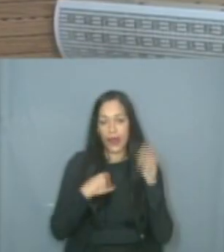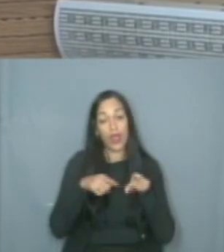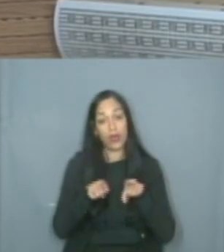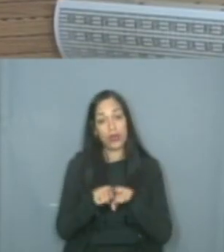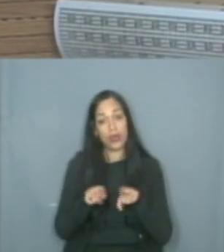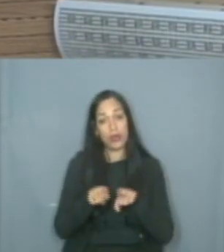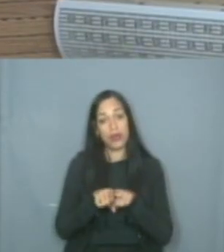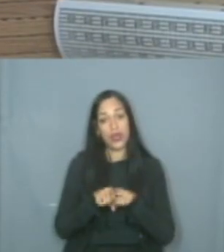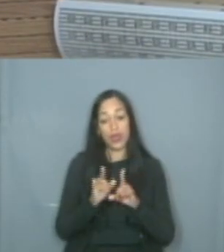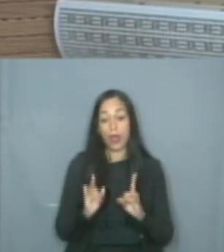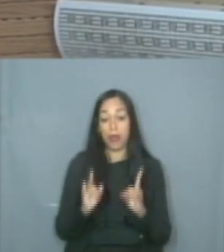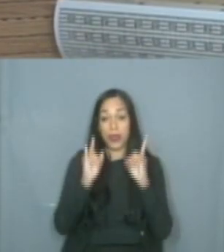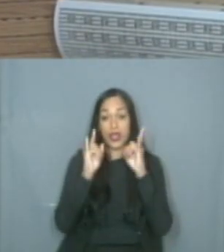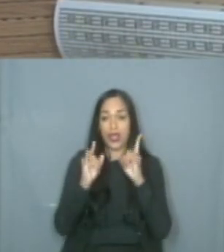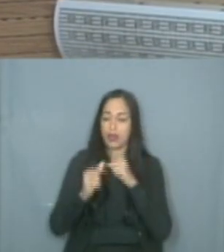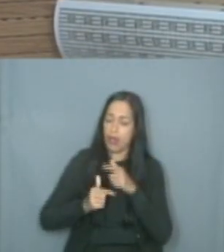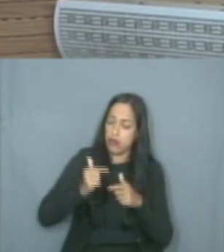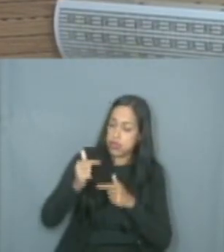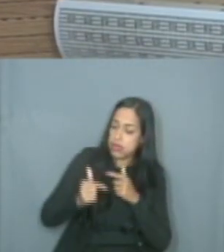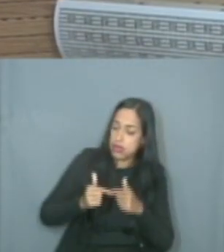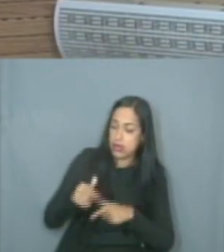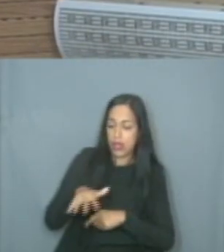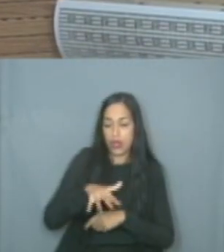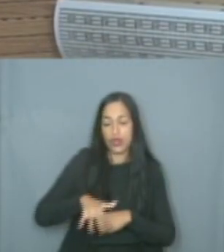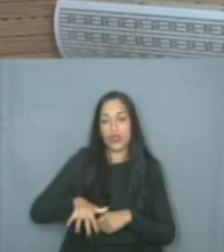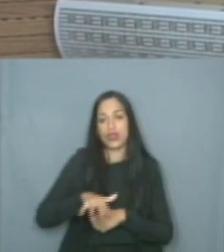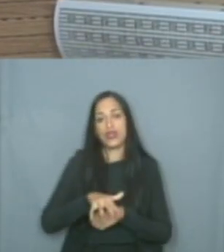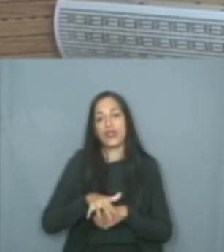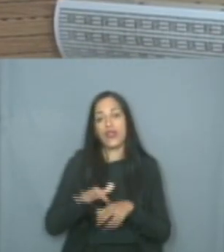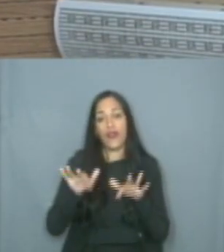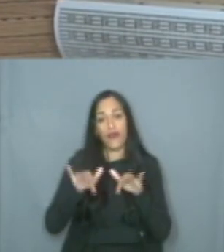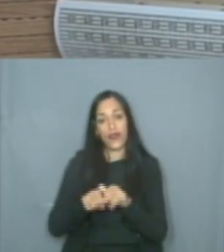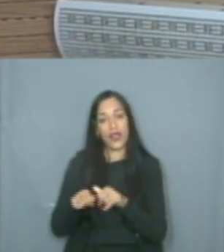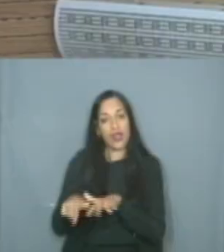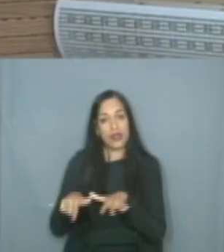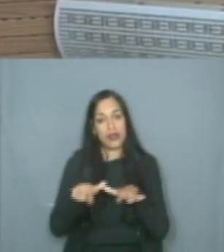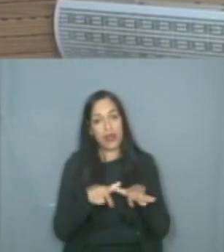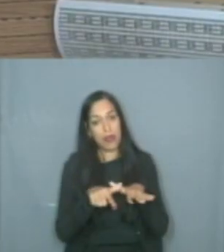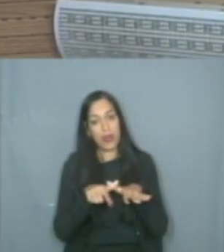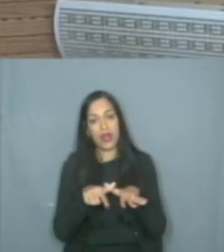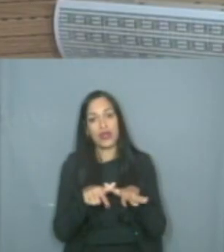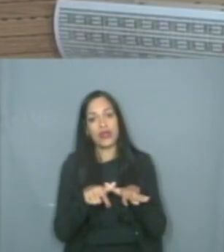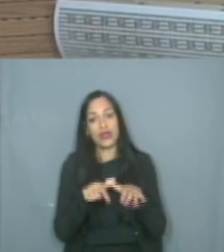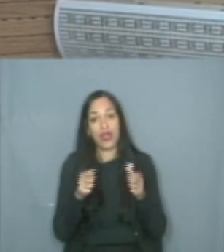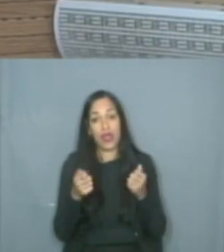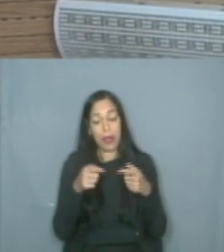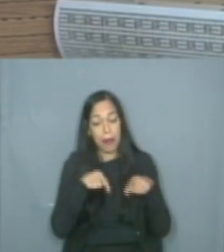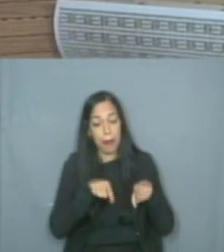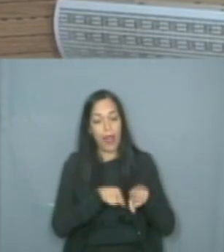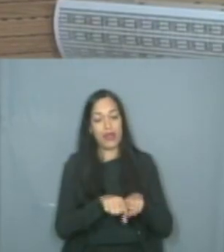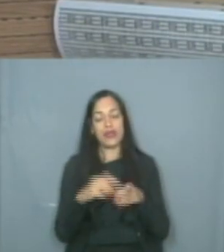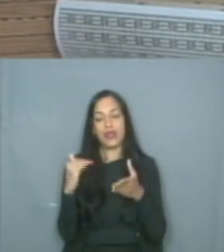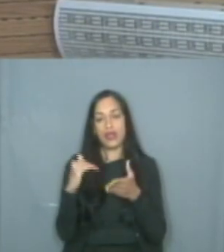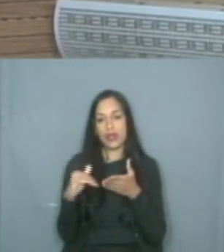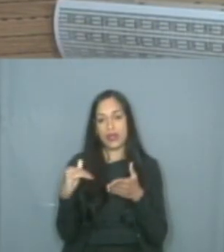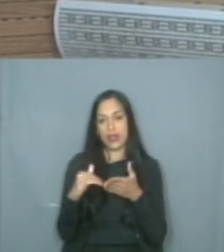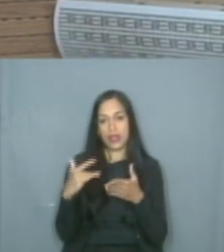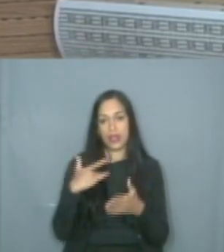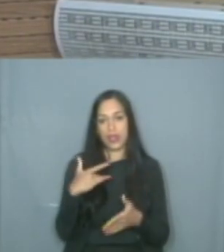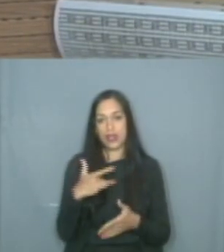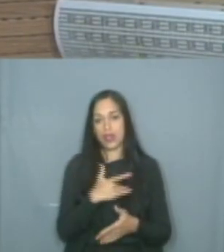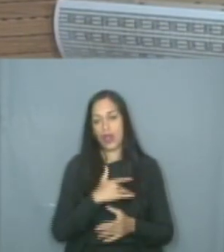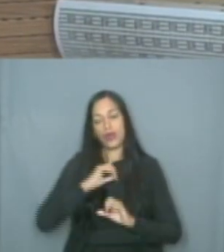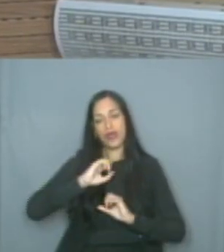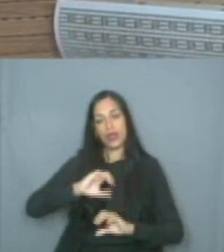aquele prédio para fazer ações para aquela comunidade nos finais de semana, junto em parceria com a Secretaria de Saúde e de